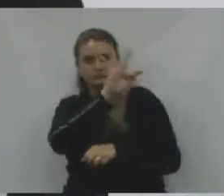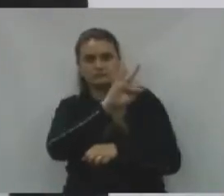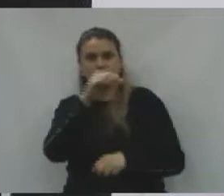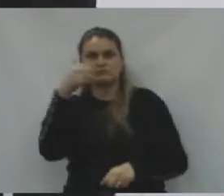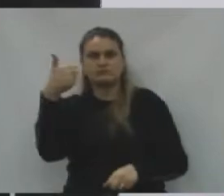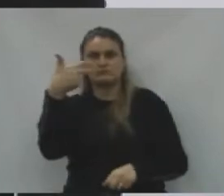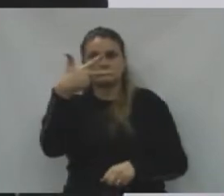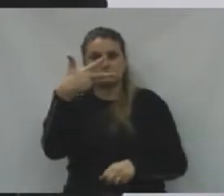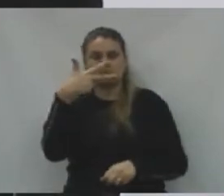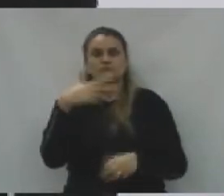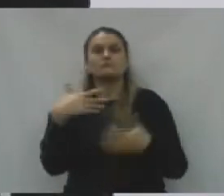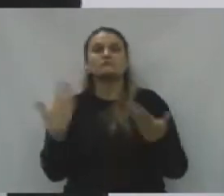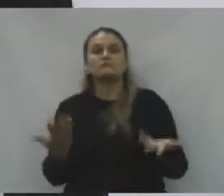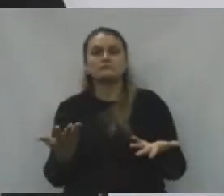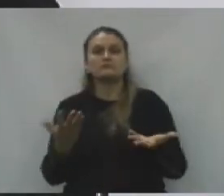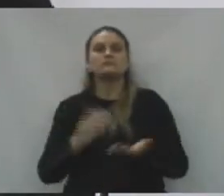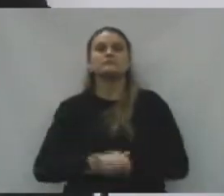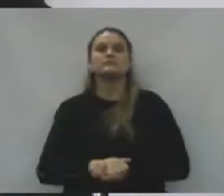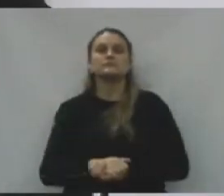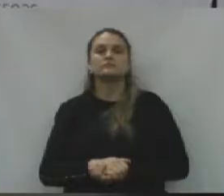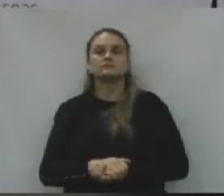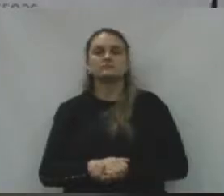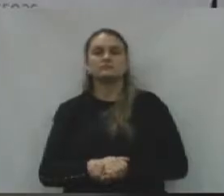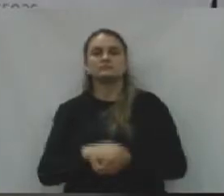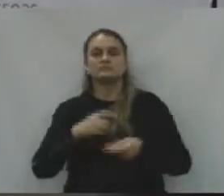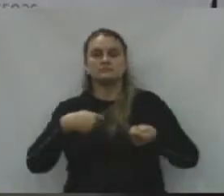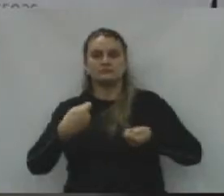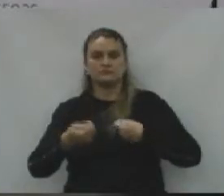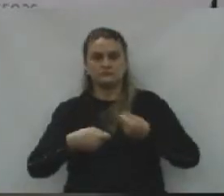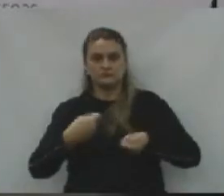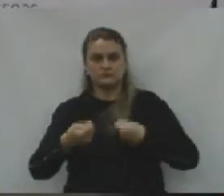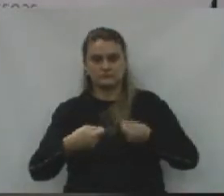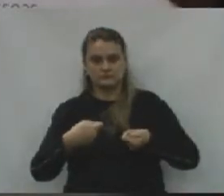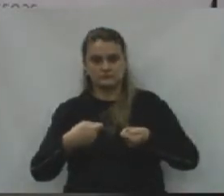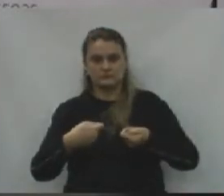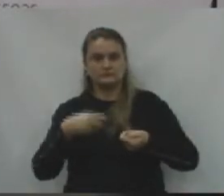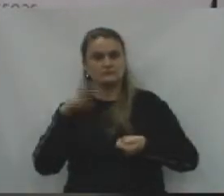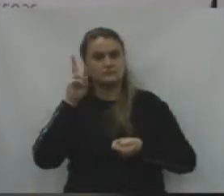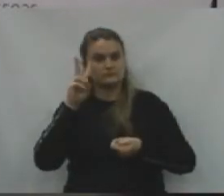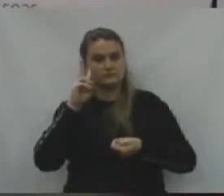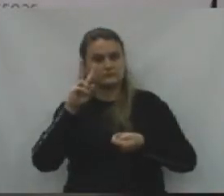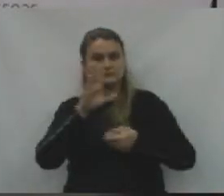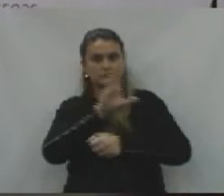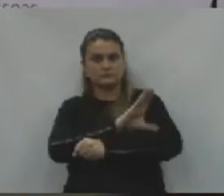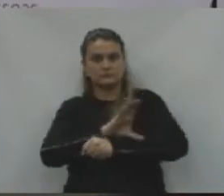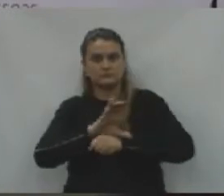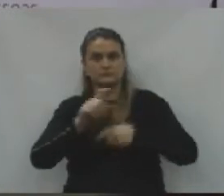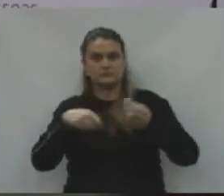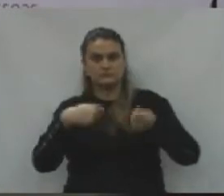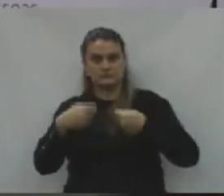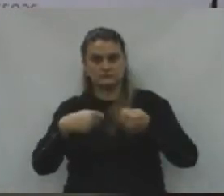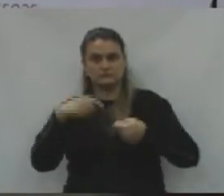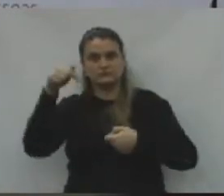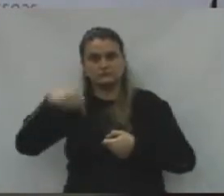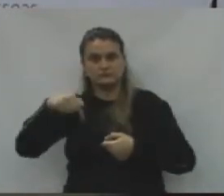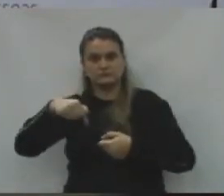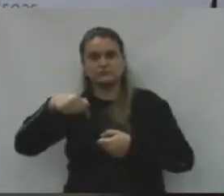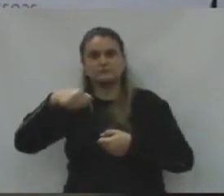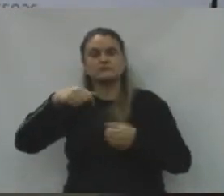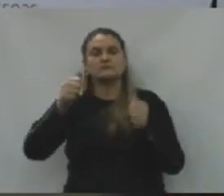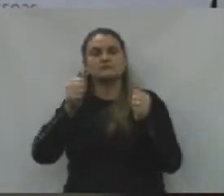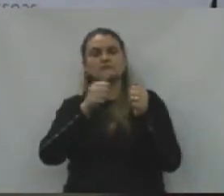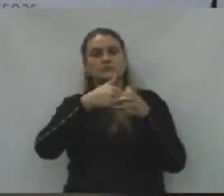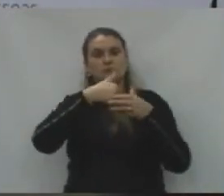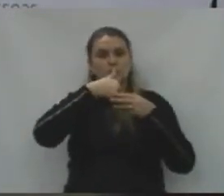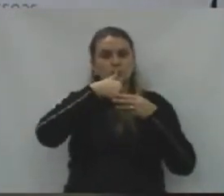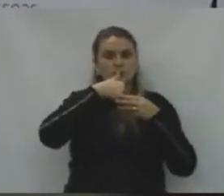oferecemos 13 cursos. Quais são eles, atendendo ao pedido? Administração, lembrando que o curso de administração ocorre aqui em São Mateus do